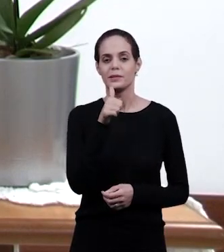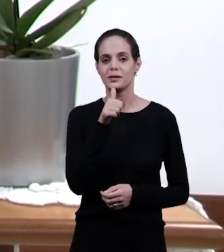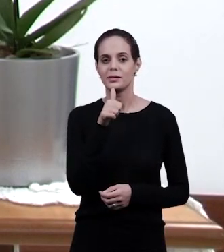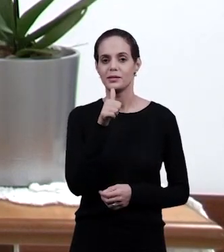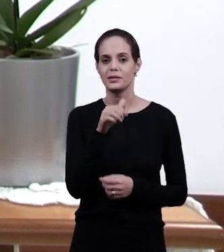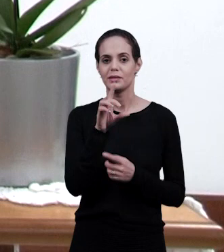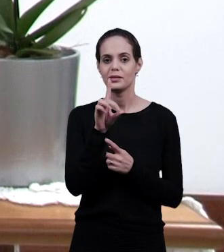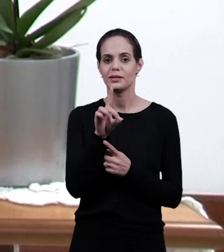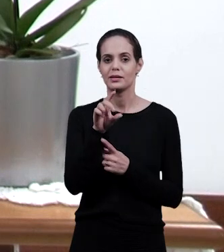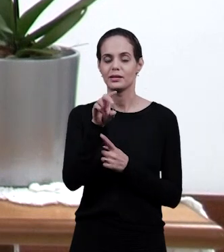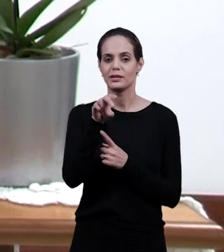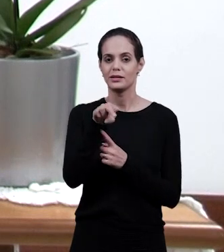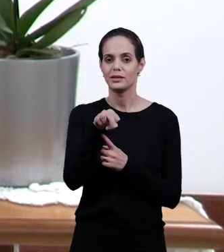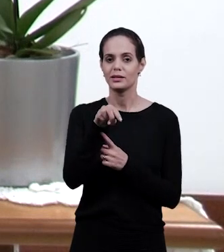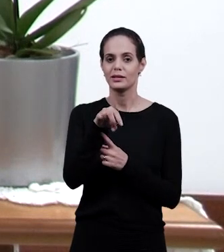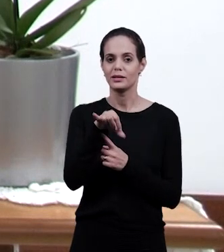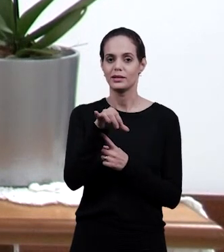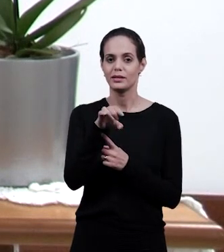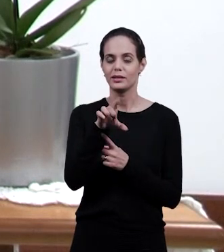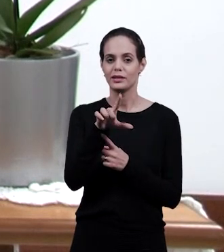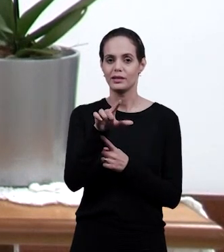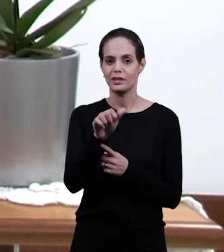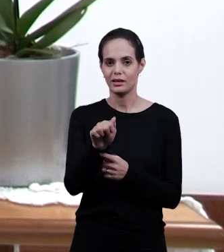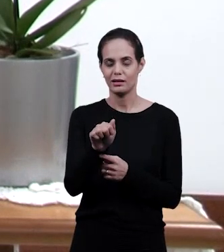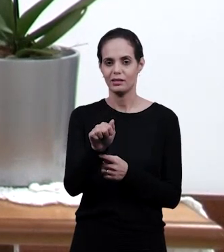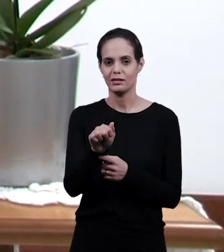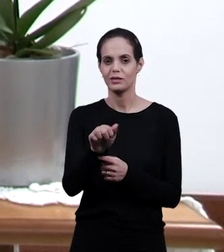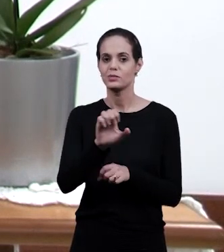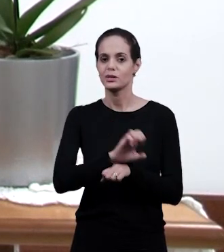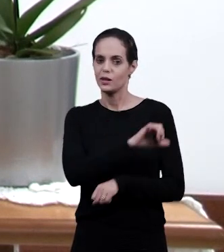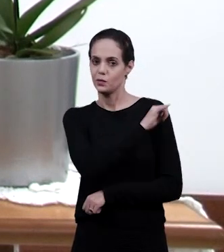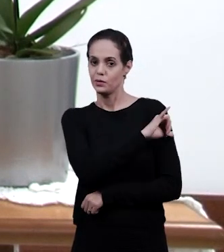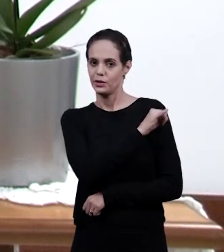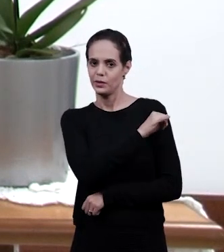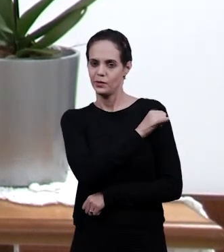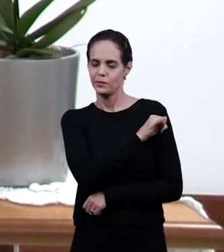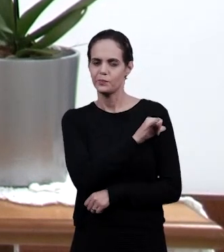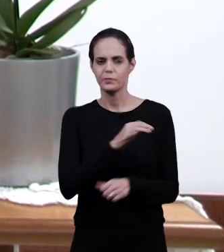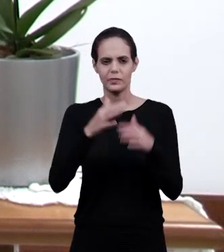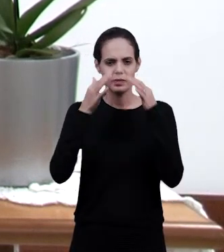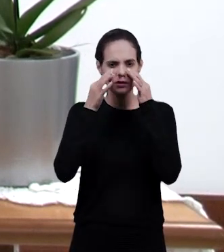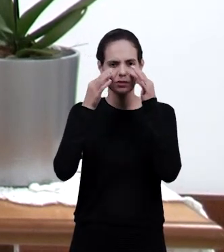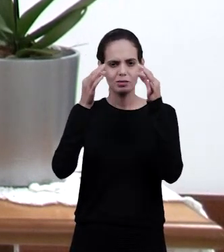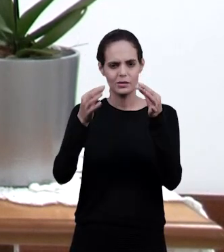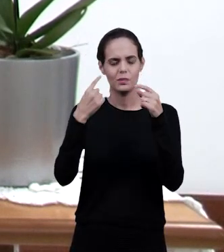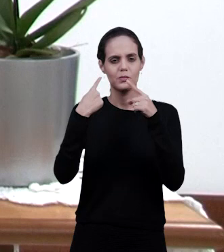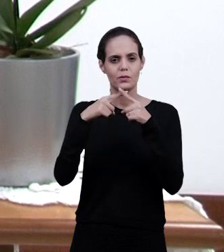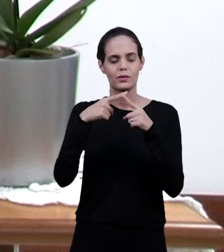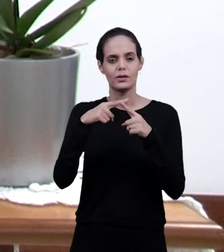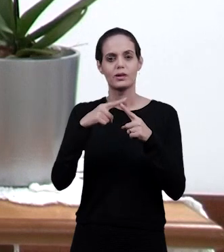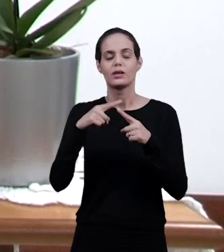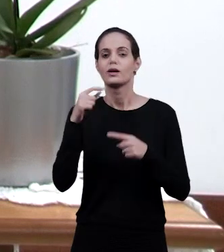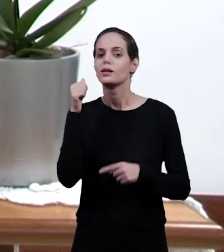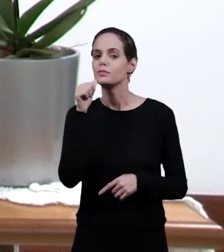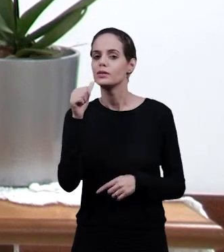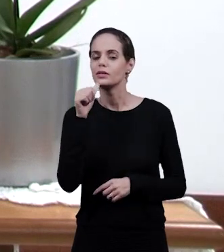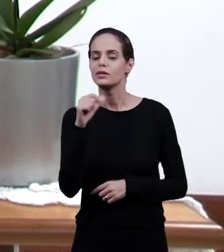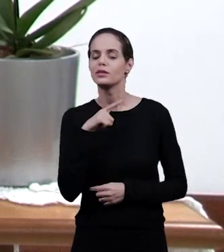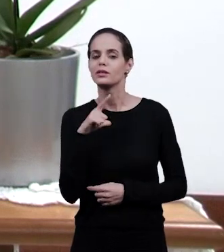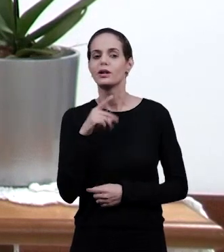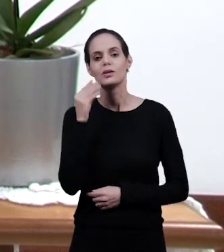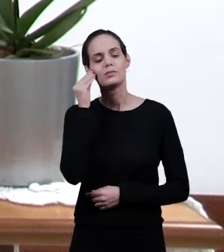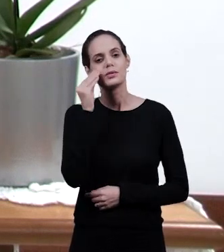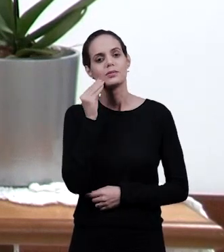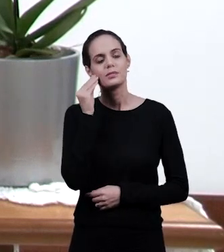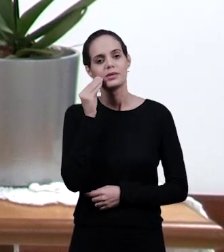de Daniela Diógenes, de Armação de Búzios. É uma criança. O que nos chamou muito a atenção na resposta é porque ela traz